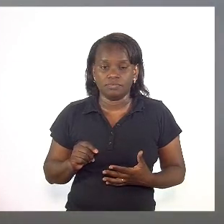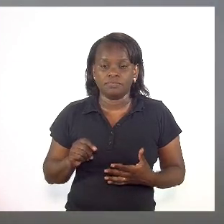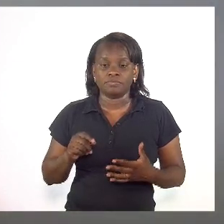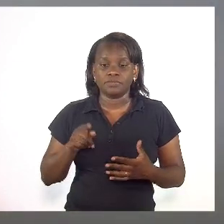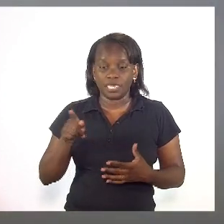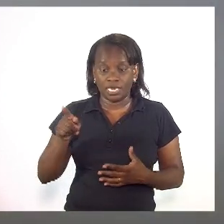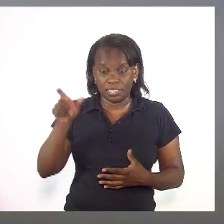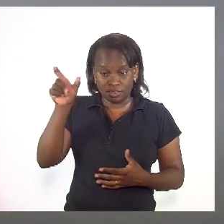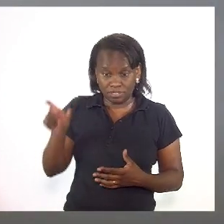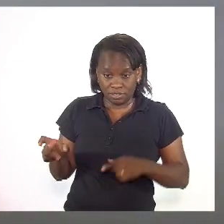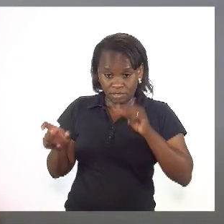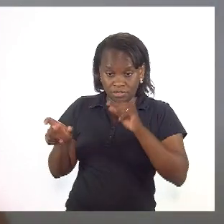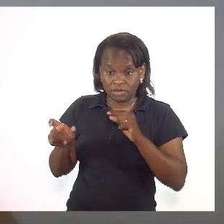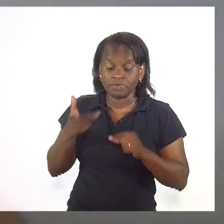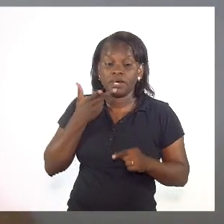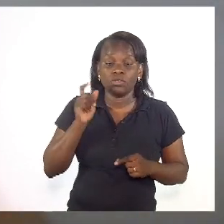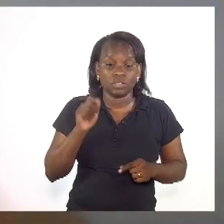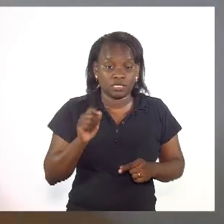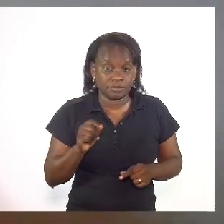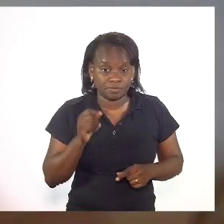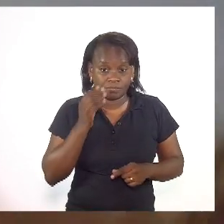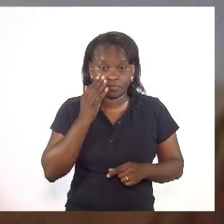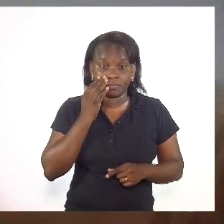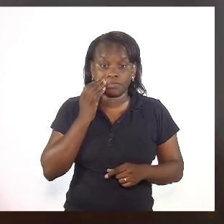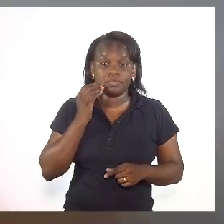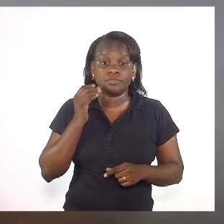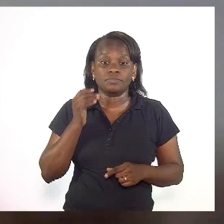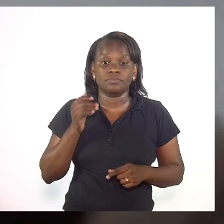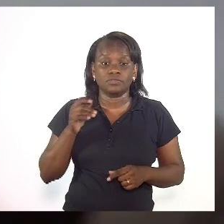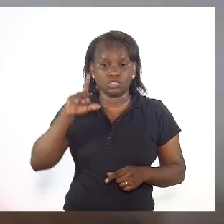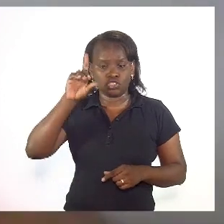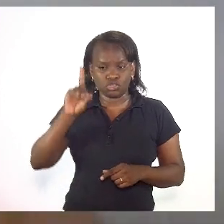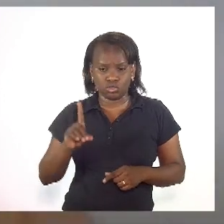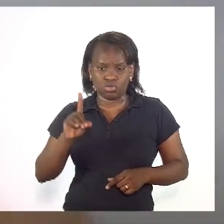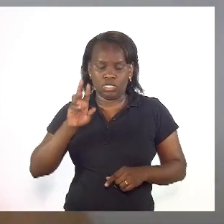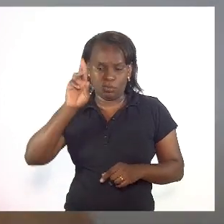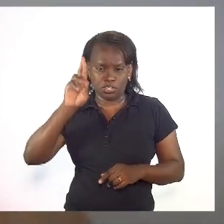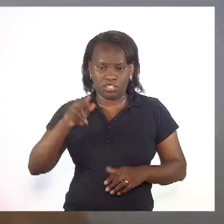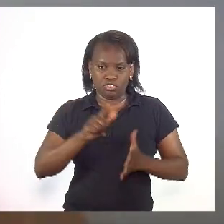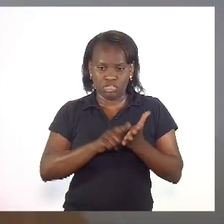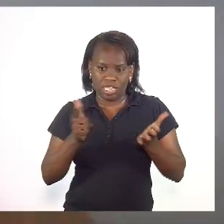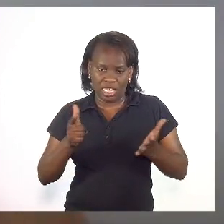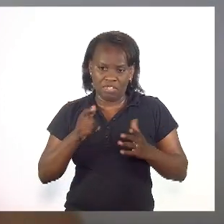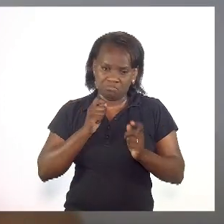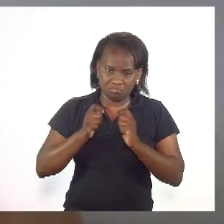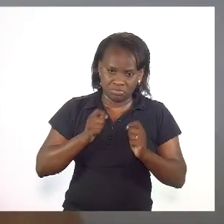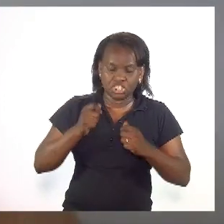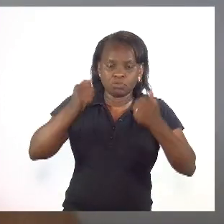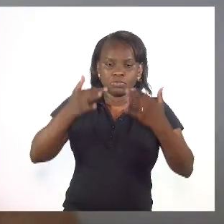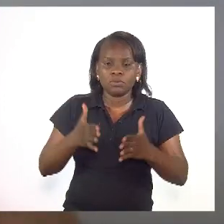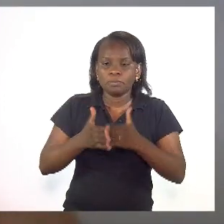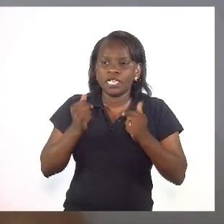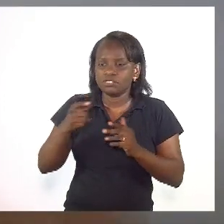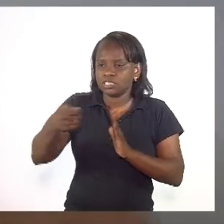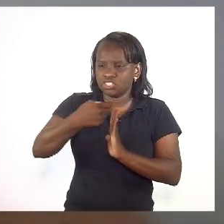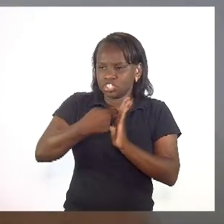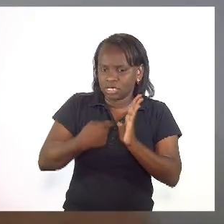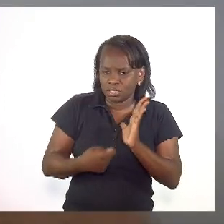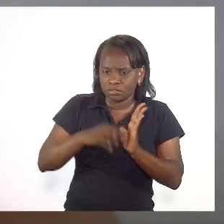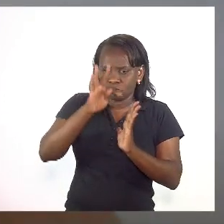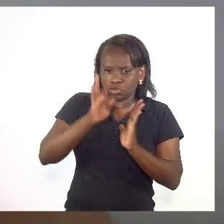esse jornalista o seguinte: o diretor do jornal pediu para ele fazer um artigo